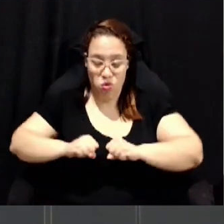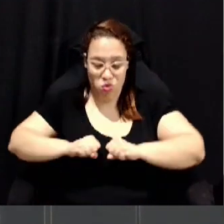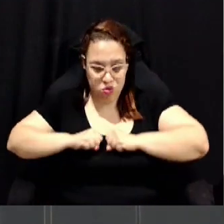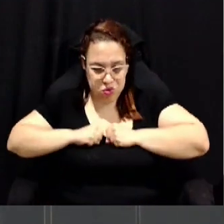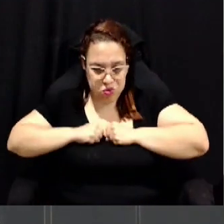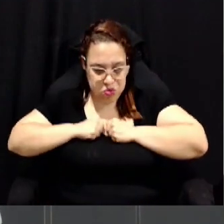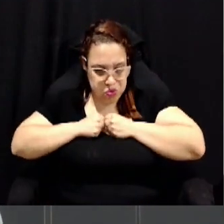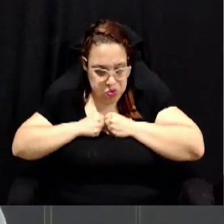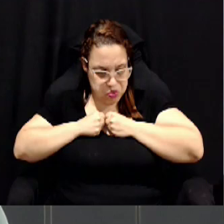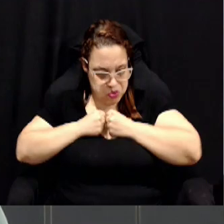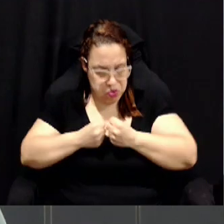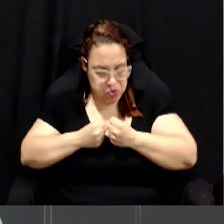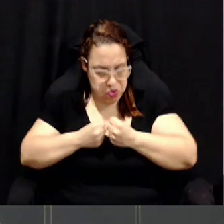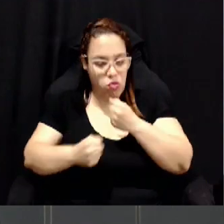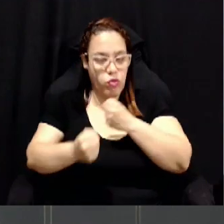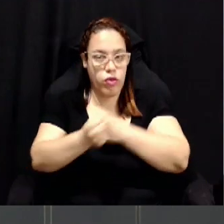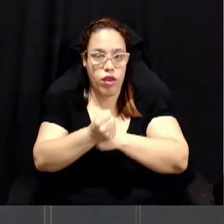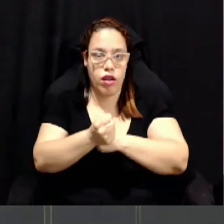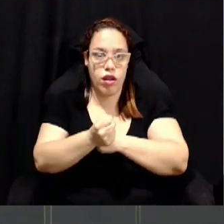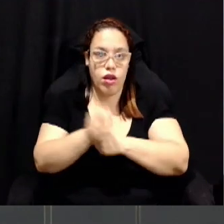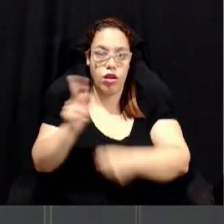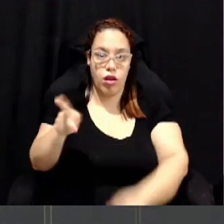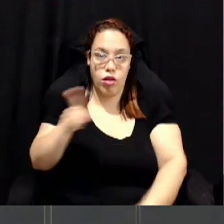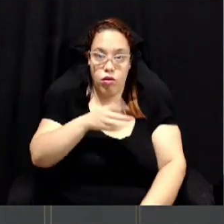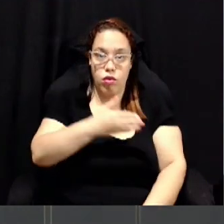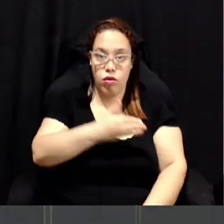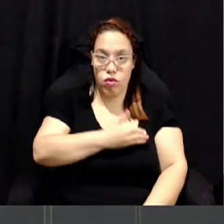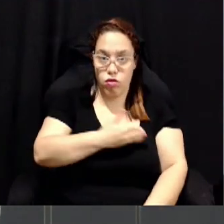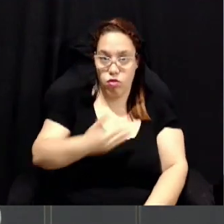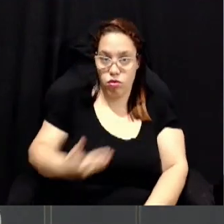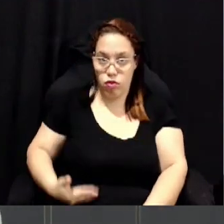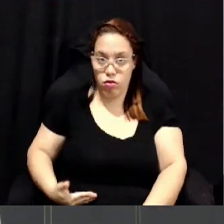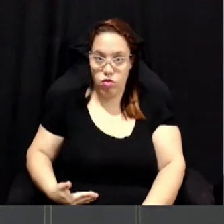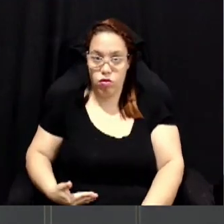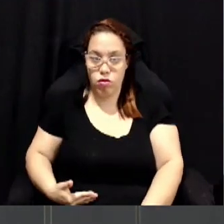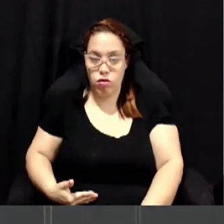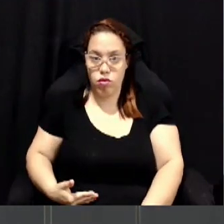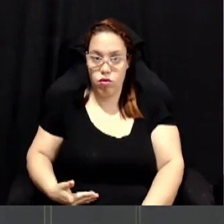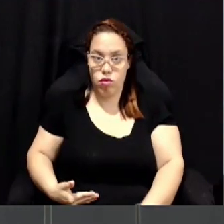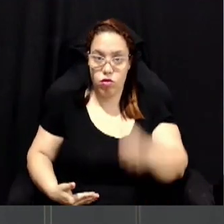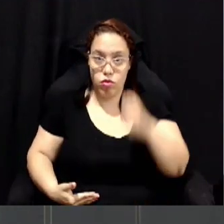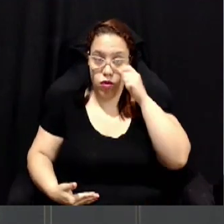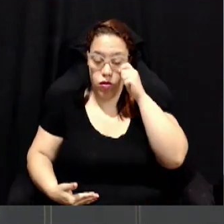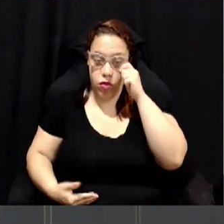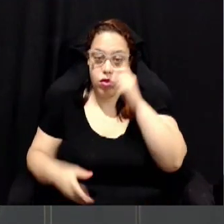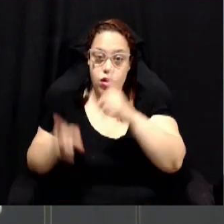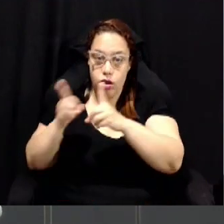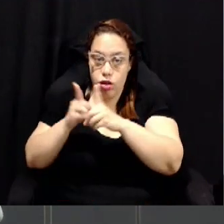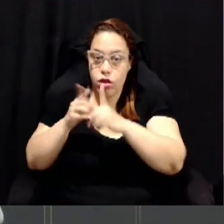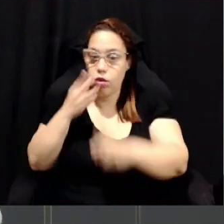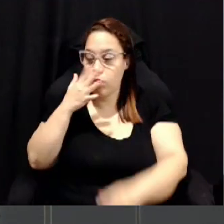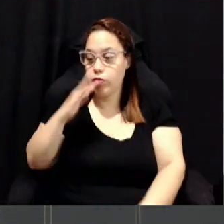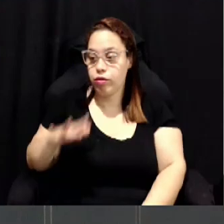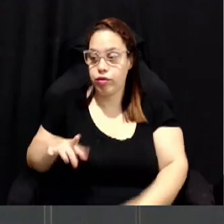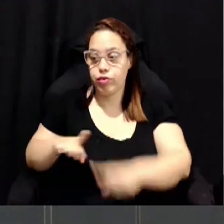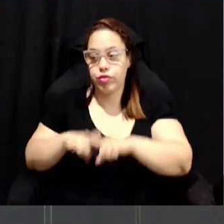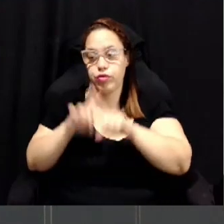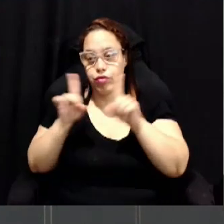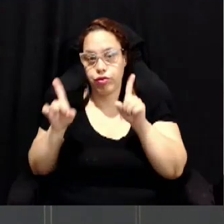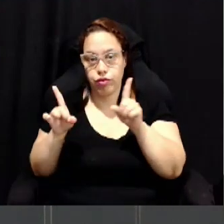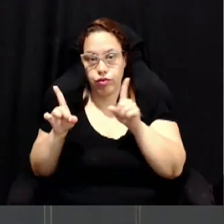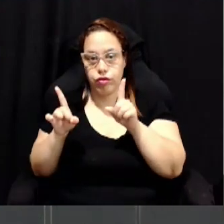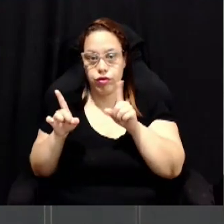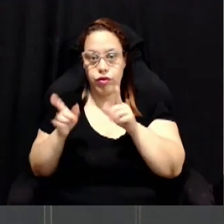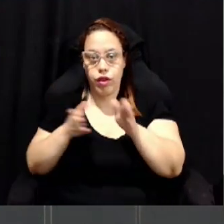vou defender aqui os professores da rede pública municipal, porque eu reconheço o esforço deles em atender essas crianças, mas há um caminho muito